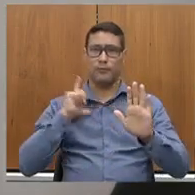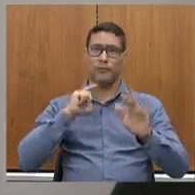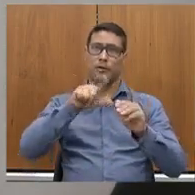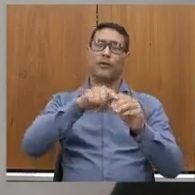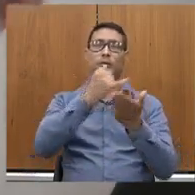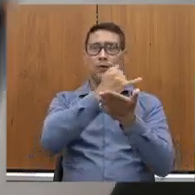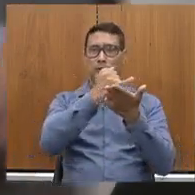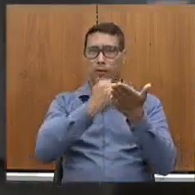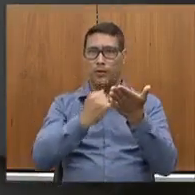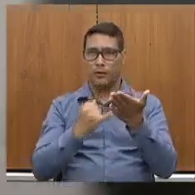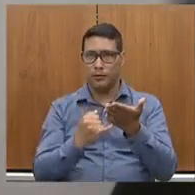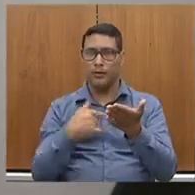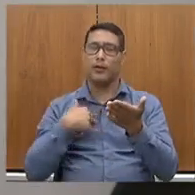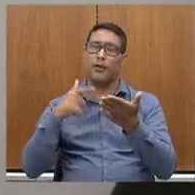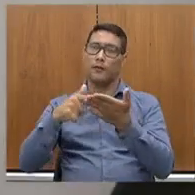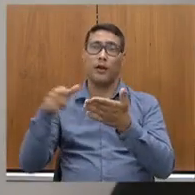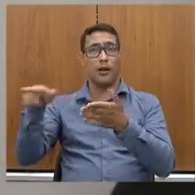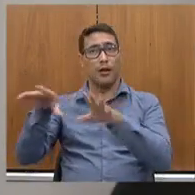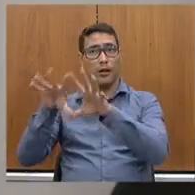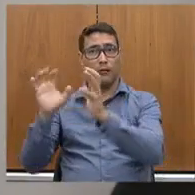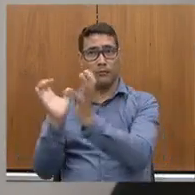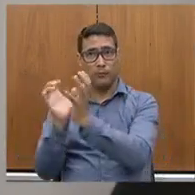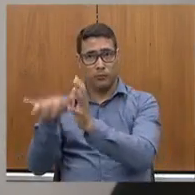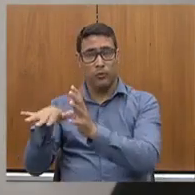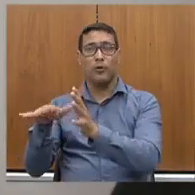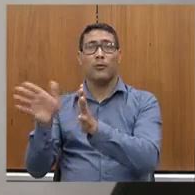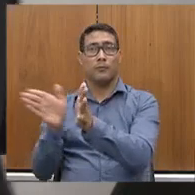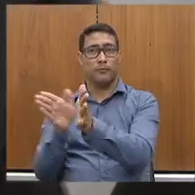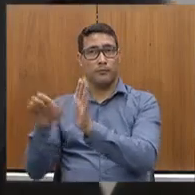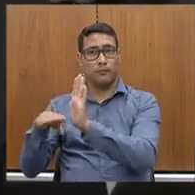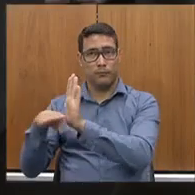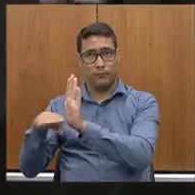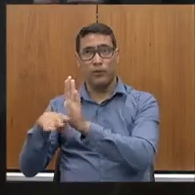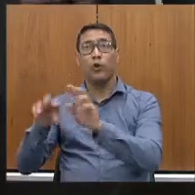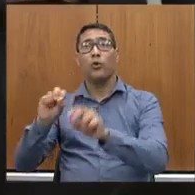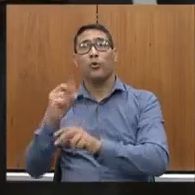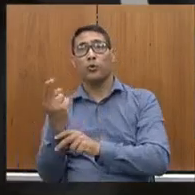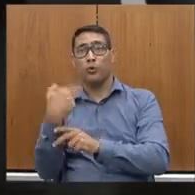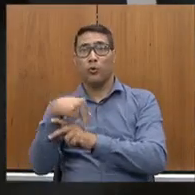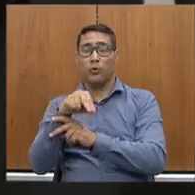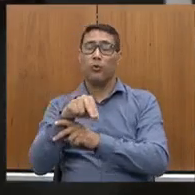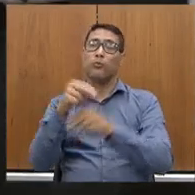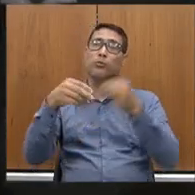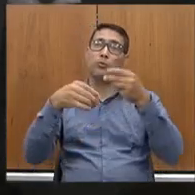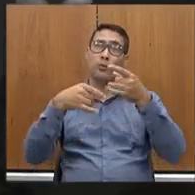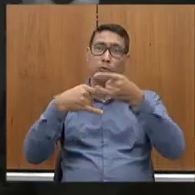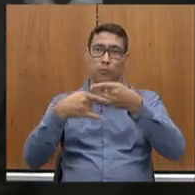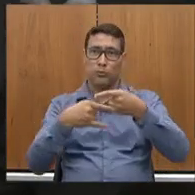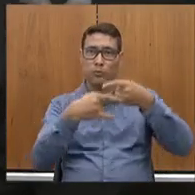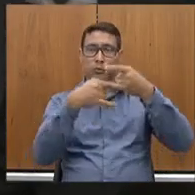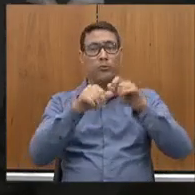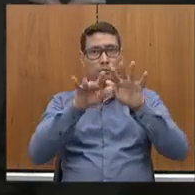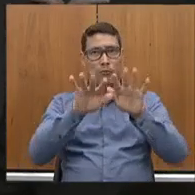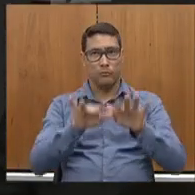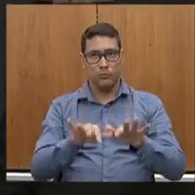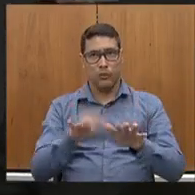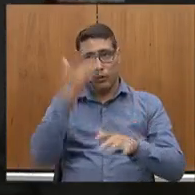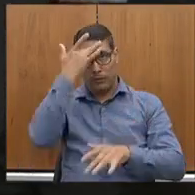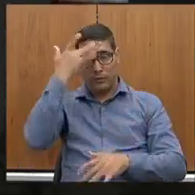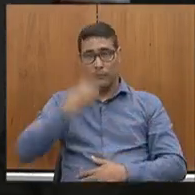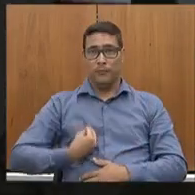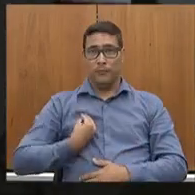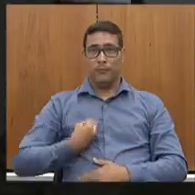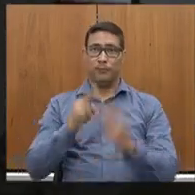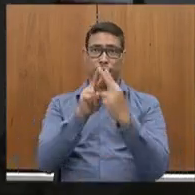pessoalmente junto à assessoria da comissão ou pelo chat do Zoom, os que estiverem participando de forma remota. Cada